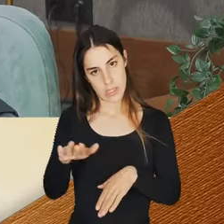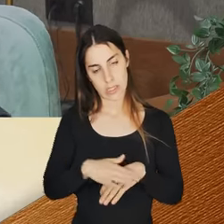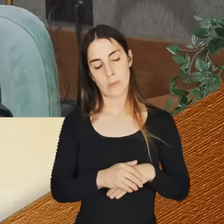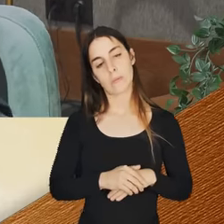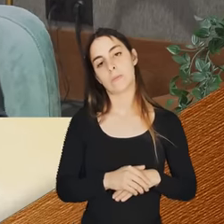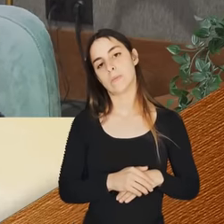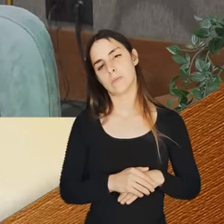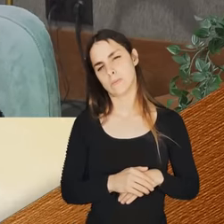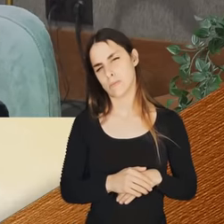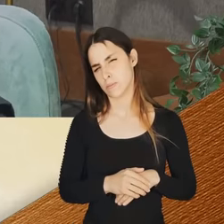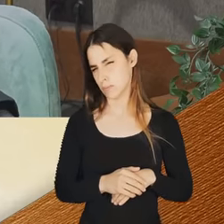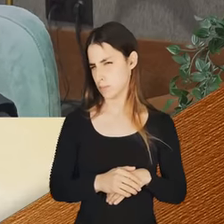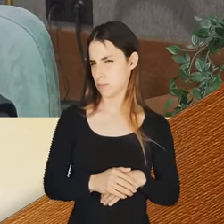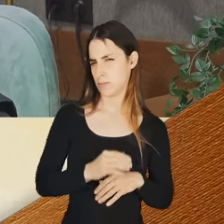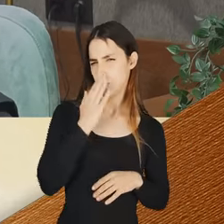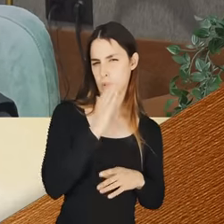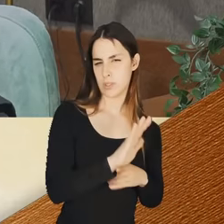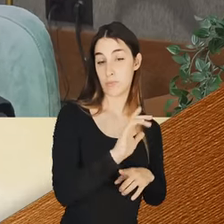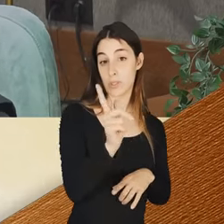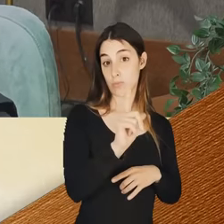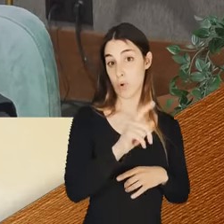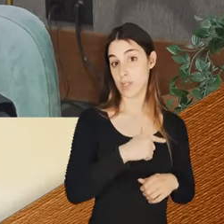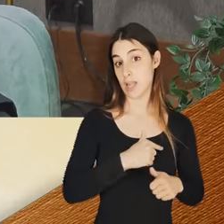E, por exemplo,